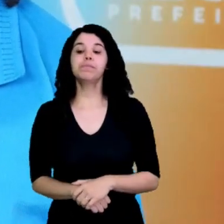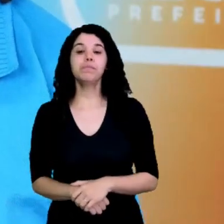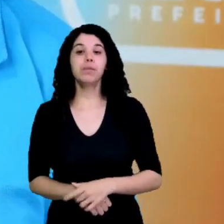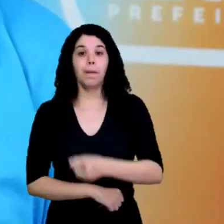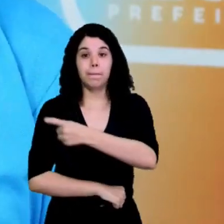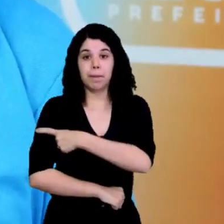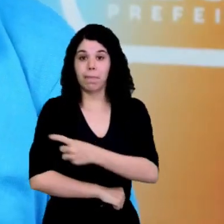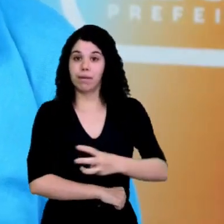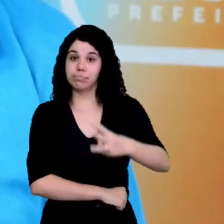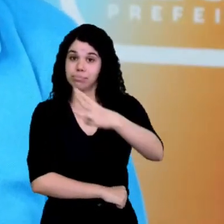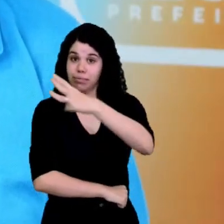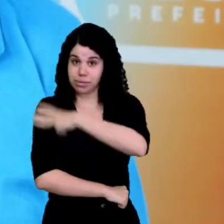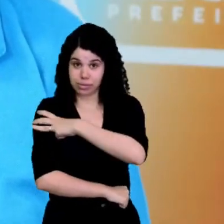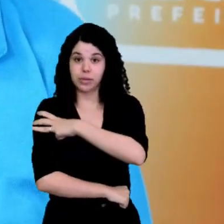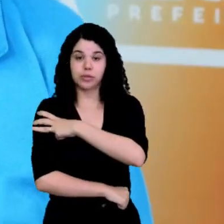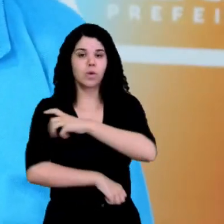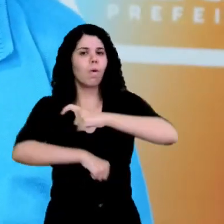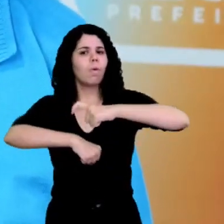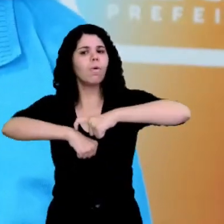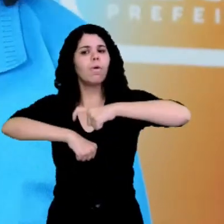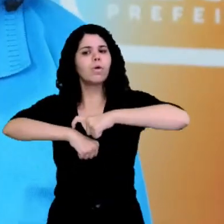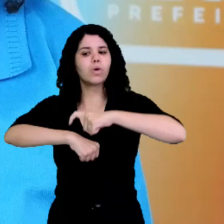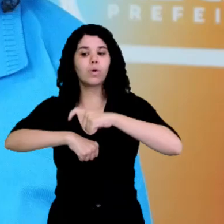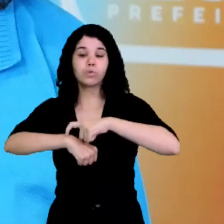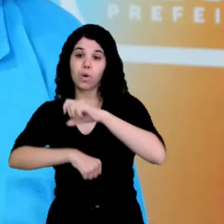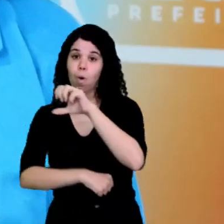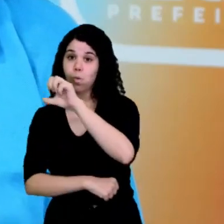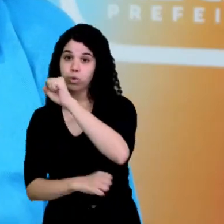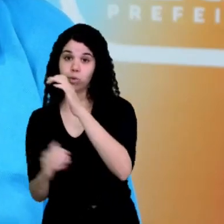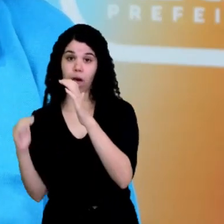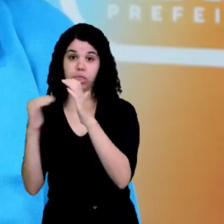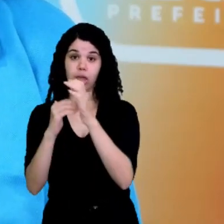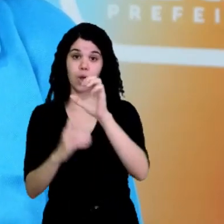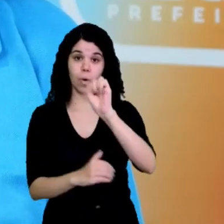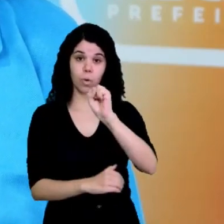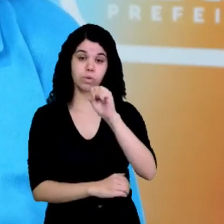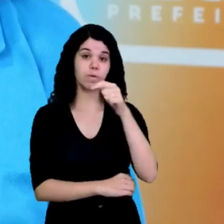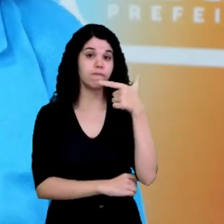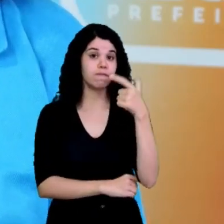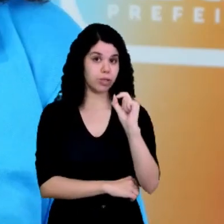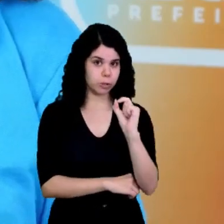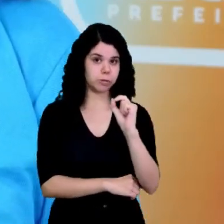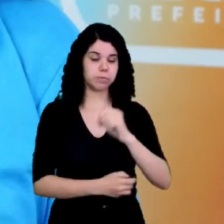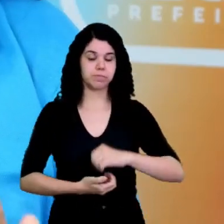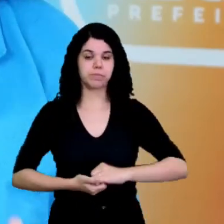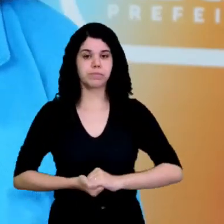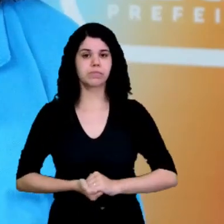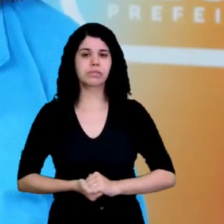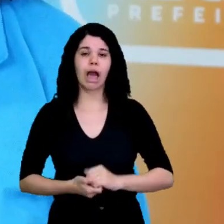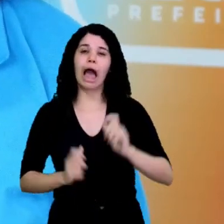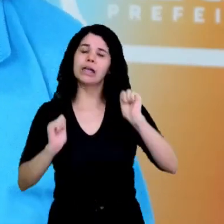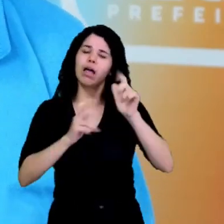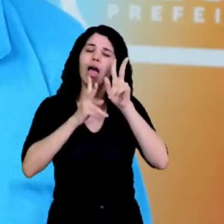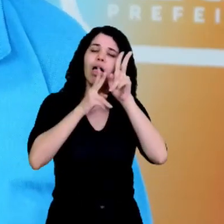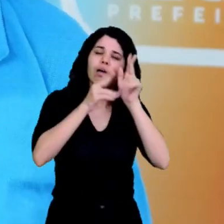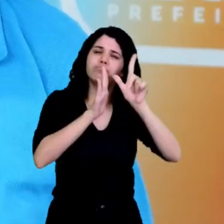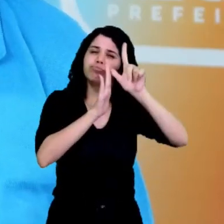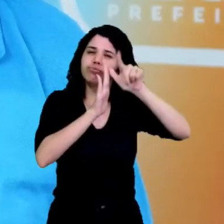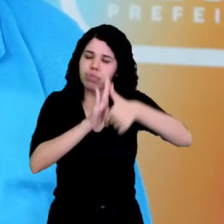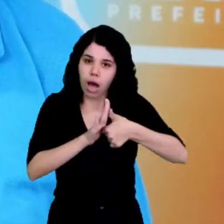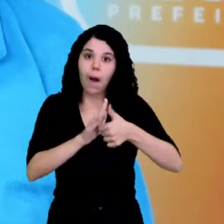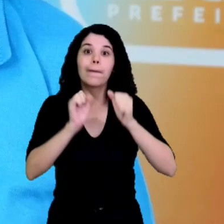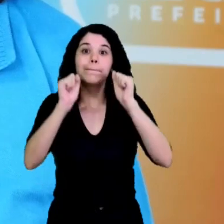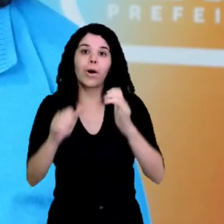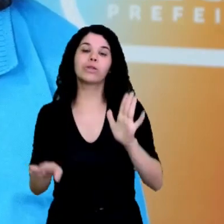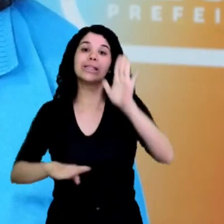do primeiro ao terceiro ano, o horário é das 8 às 8h20. Você dormir um pouquinho mais, então